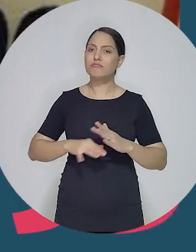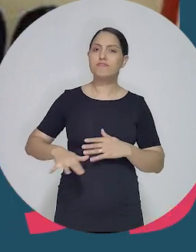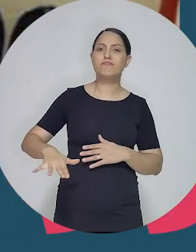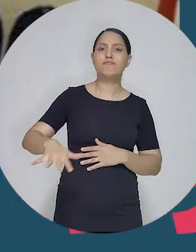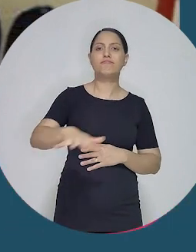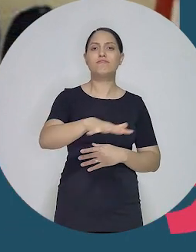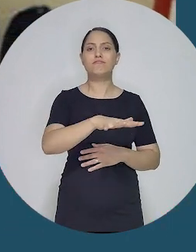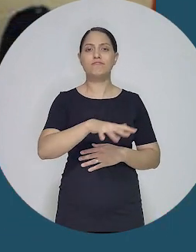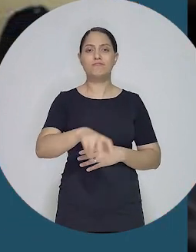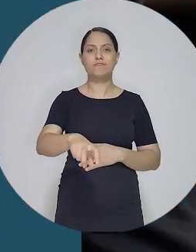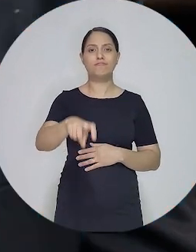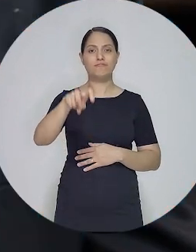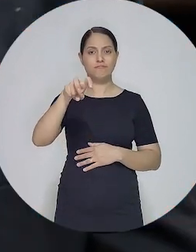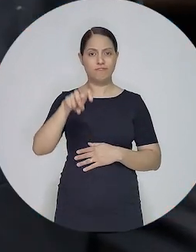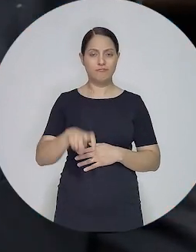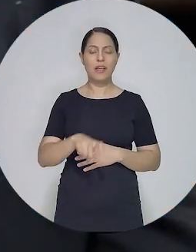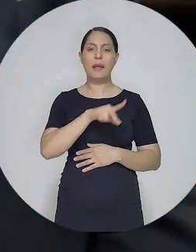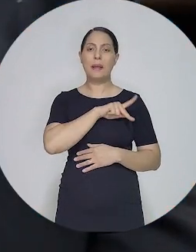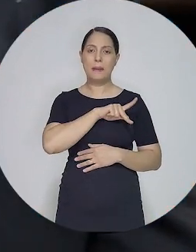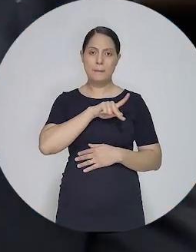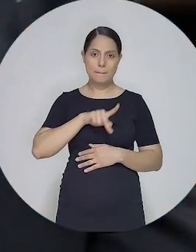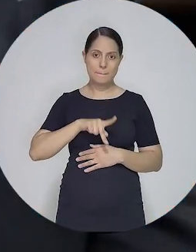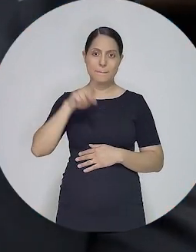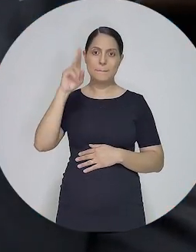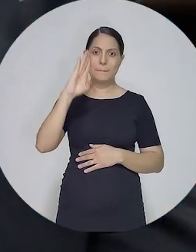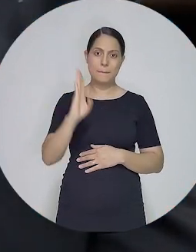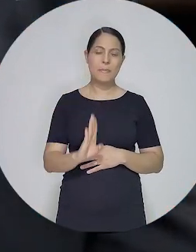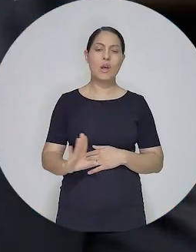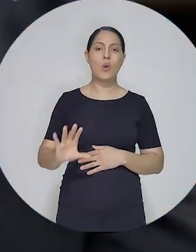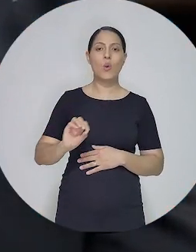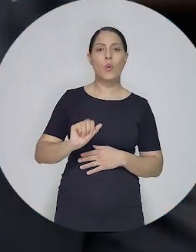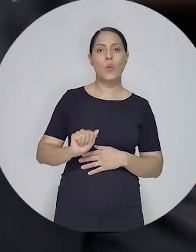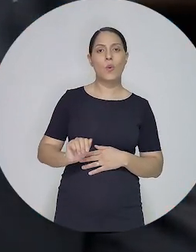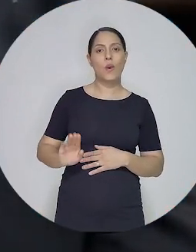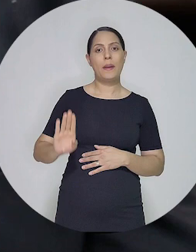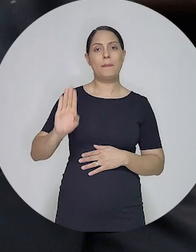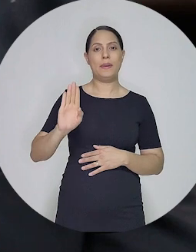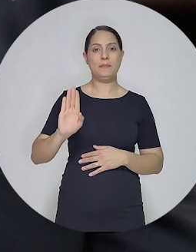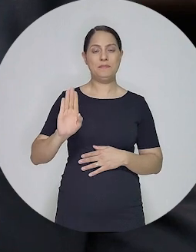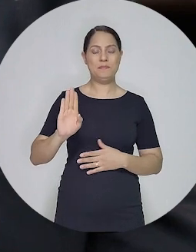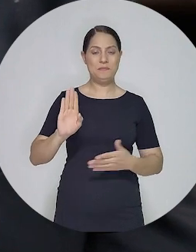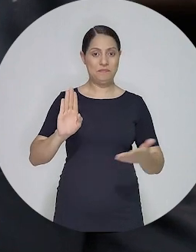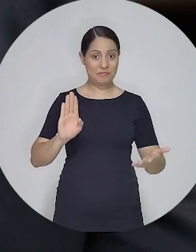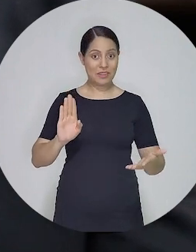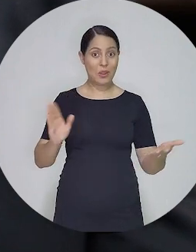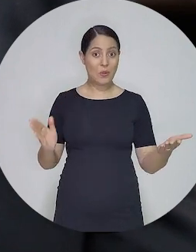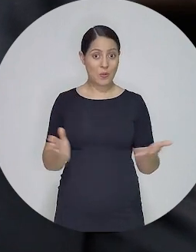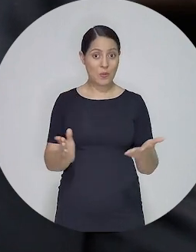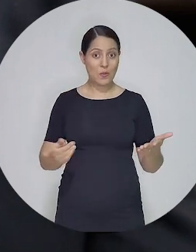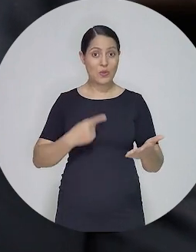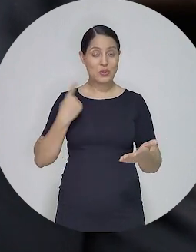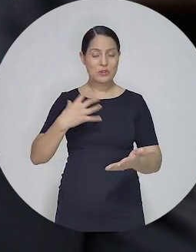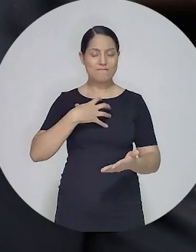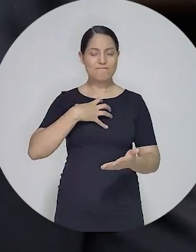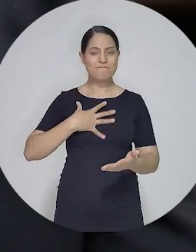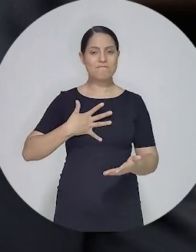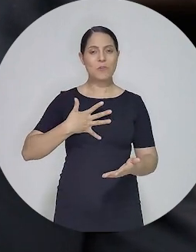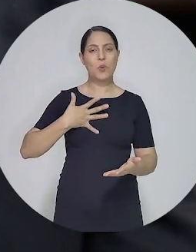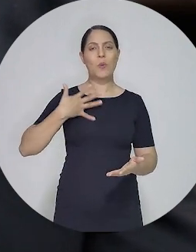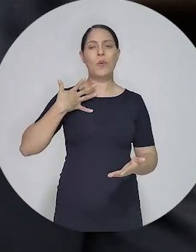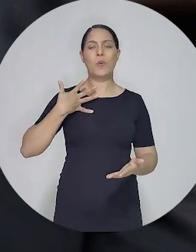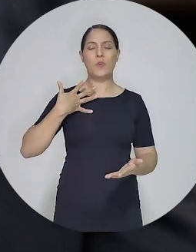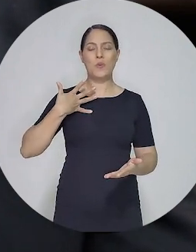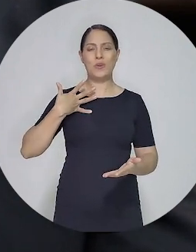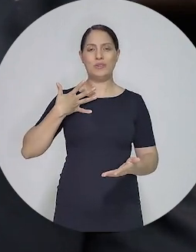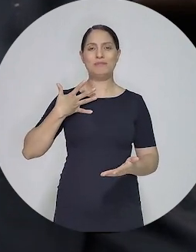pelo Amazonas que chega à presidência nacional da OAB, né? Isso é um fato de